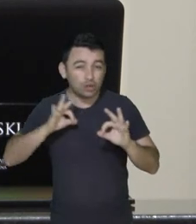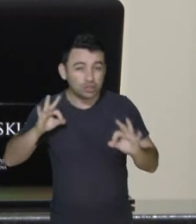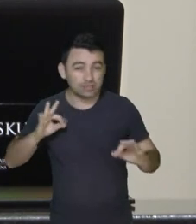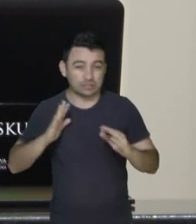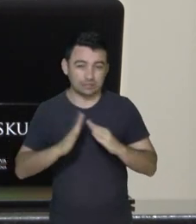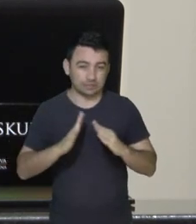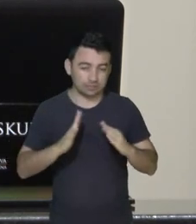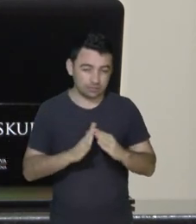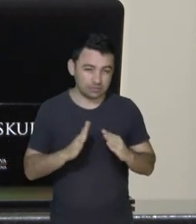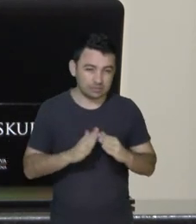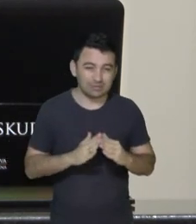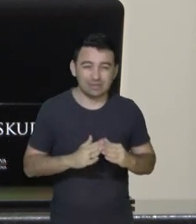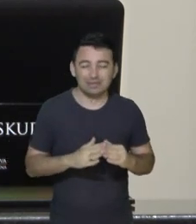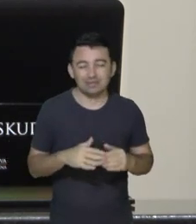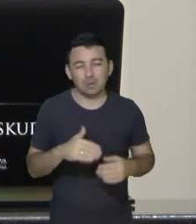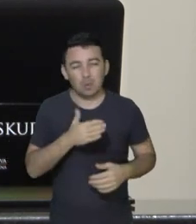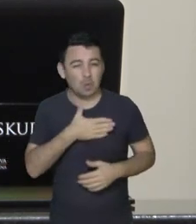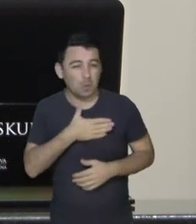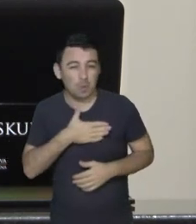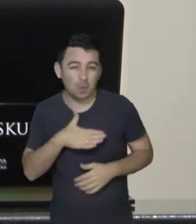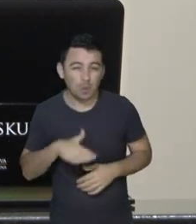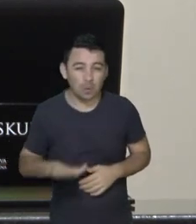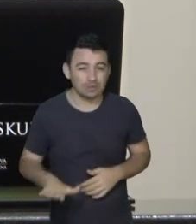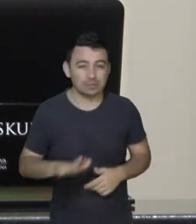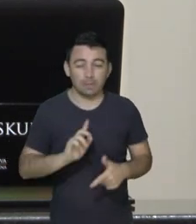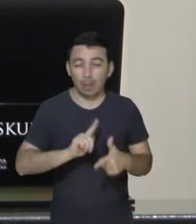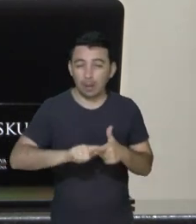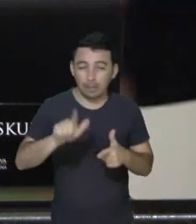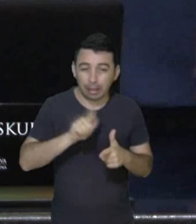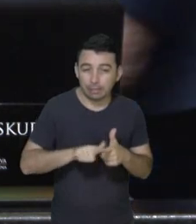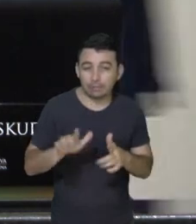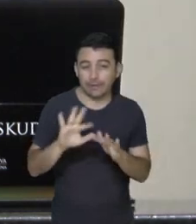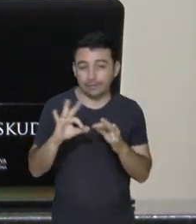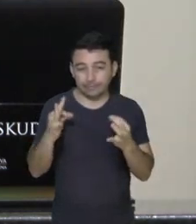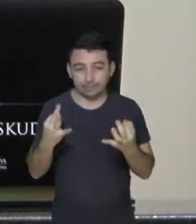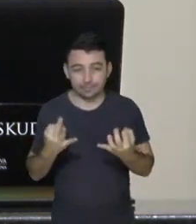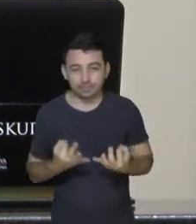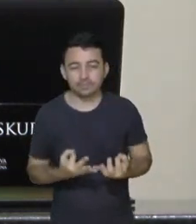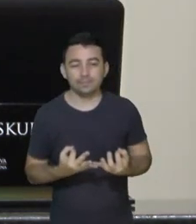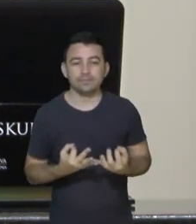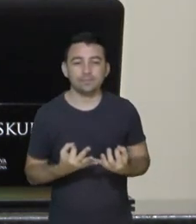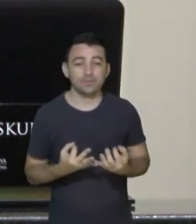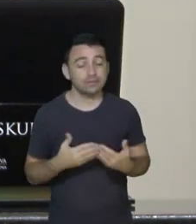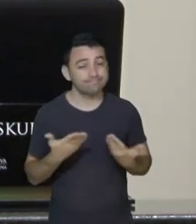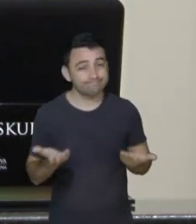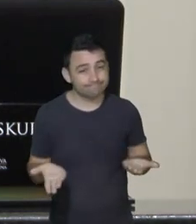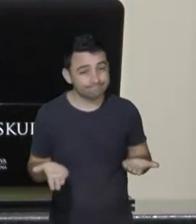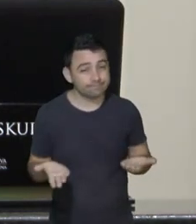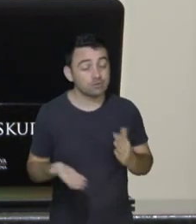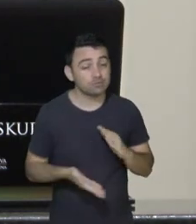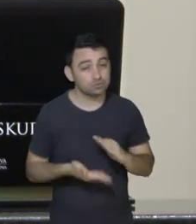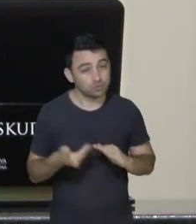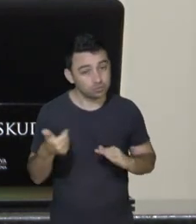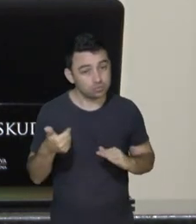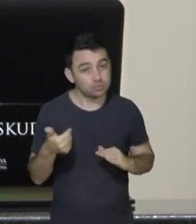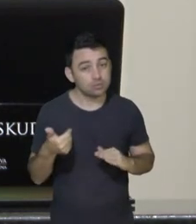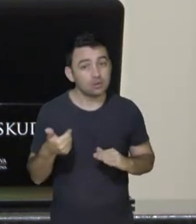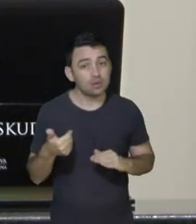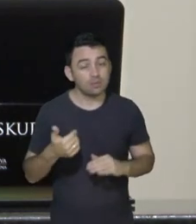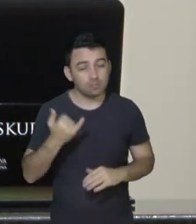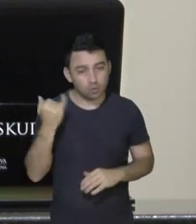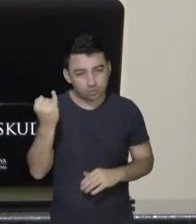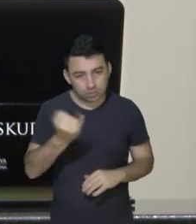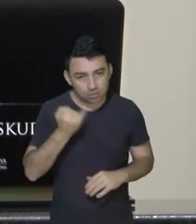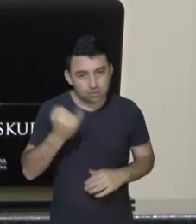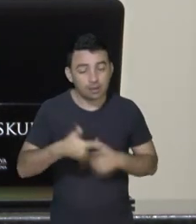estava descontente, estava com problema de família. Então, a remoção é um bem para o